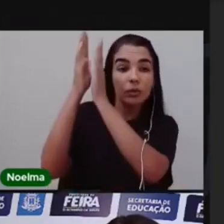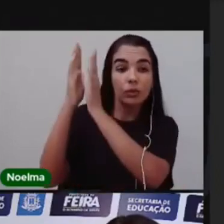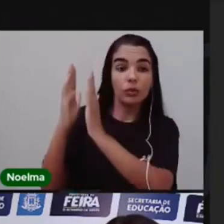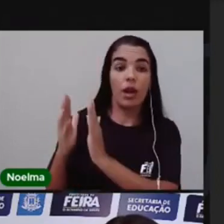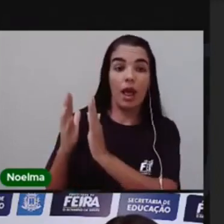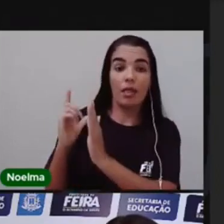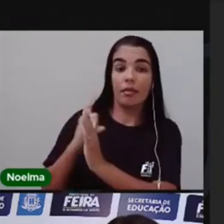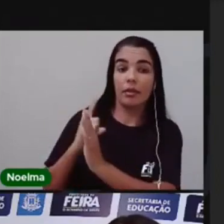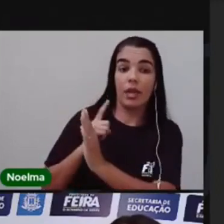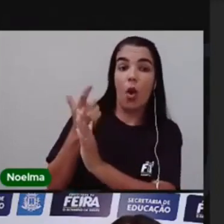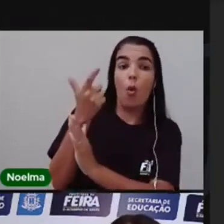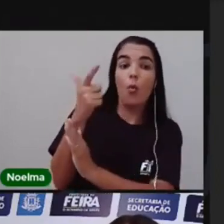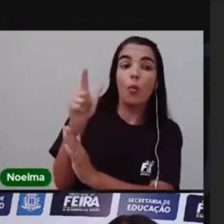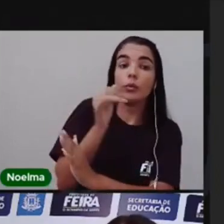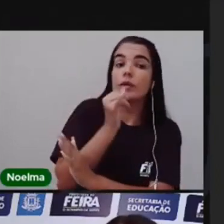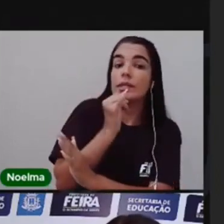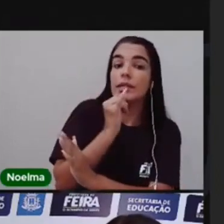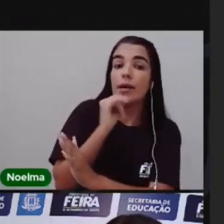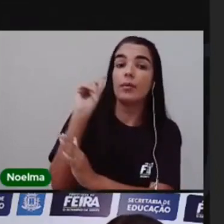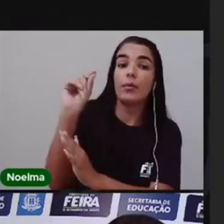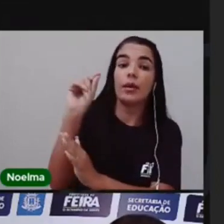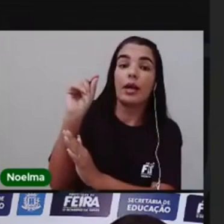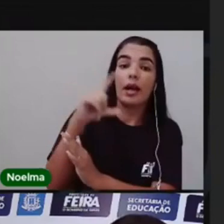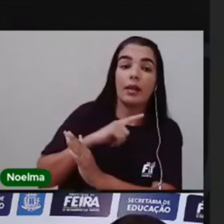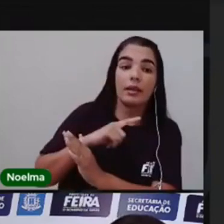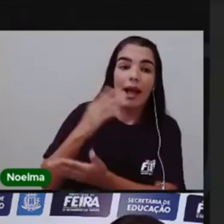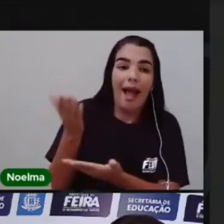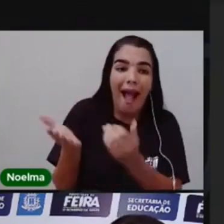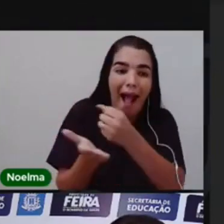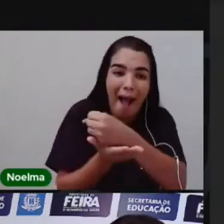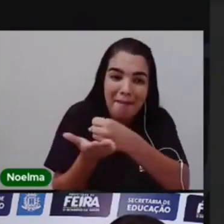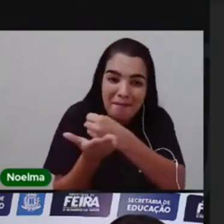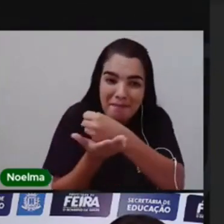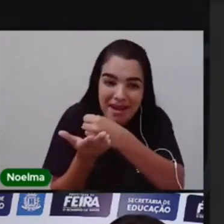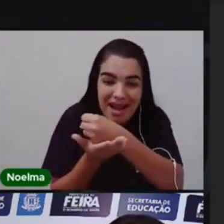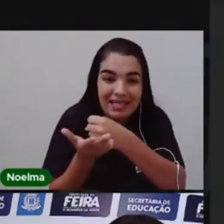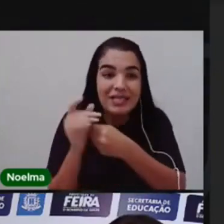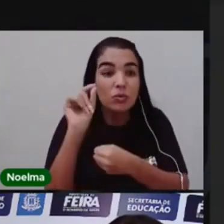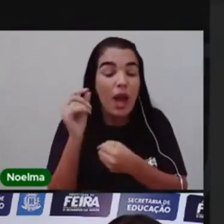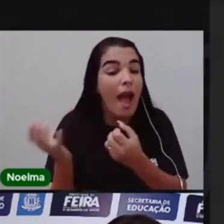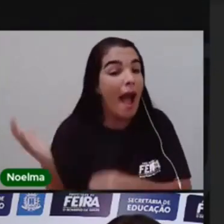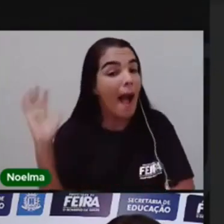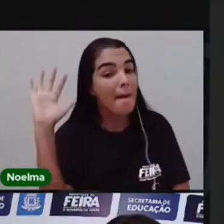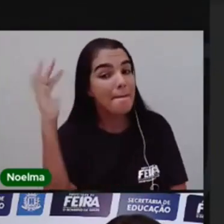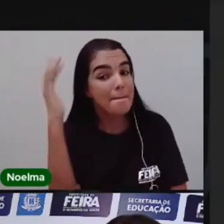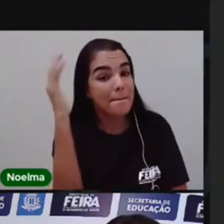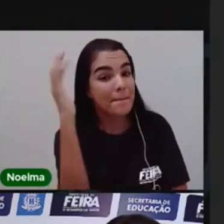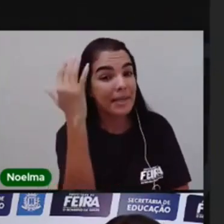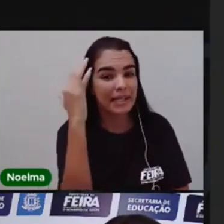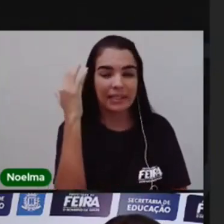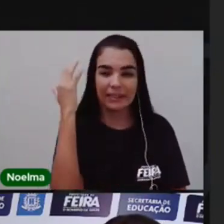temos outro exemplo de cadeia alimentar, sempre iniciando aqui com os seres produtores, né? Nós temos